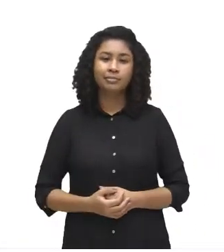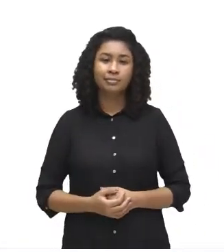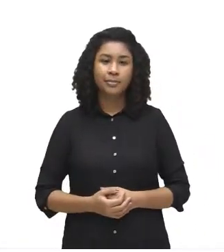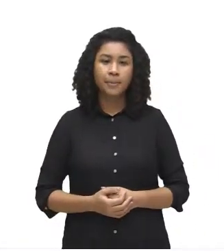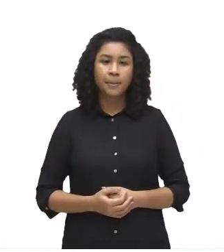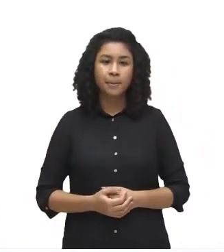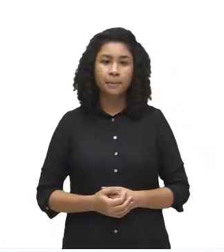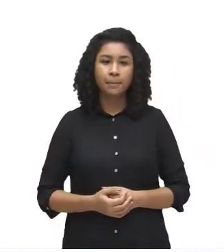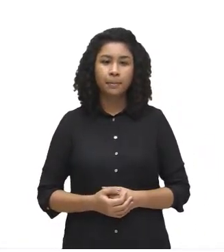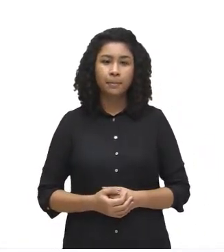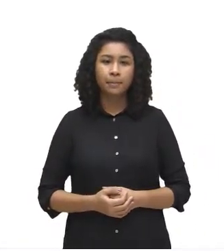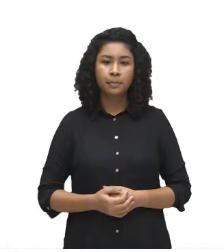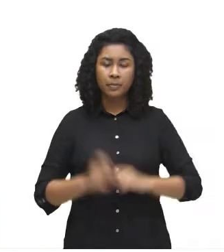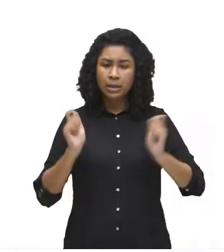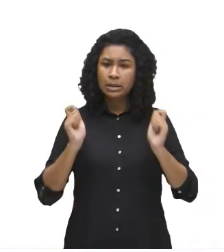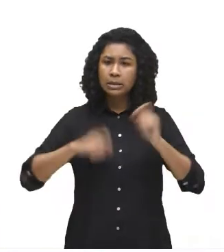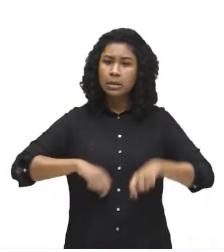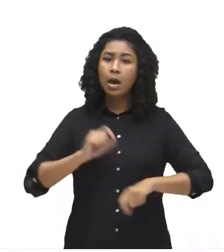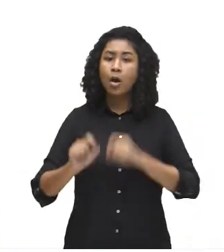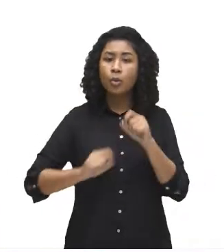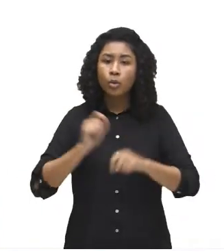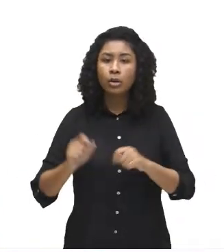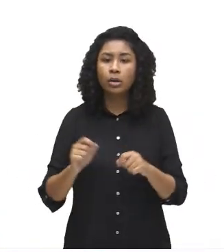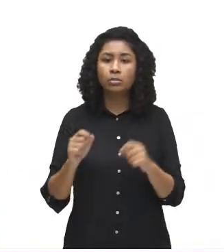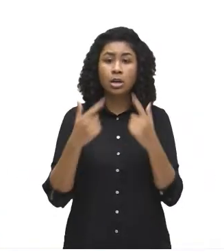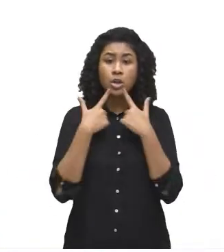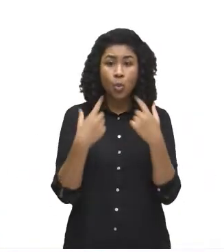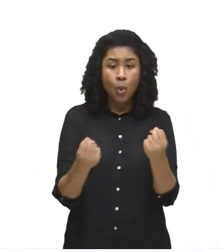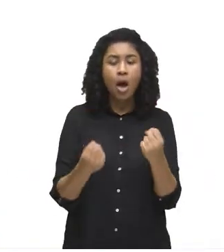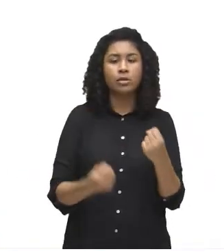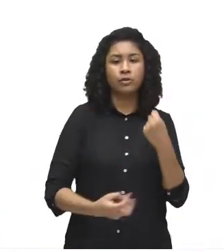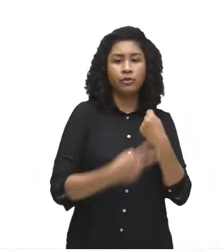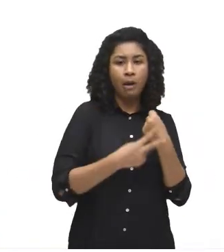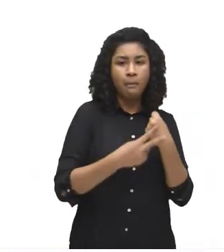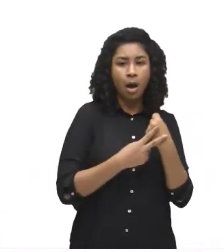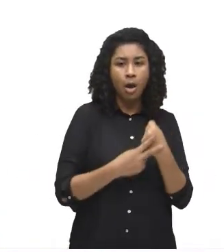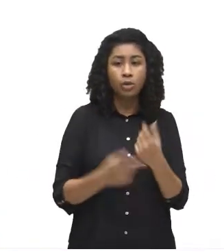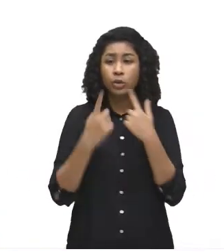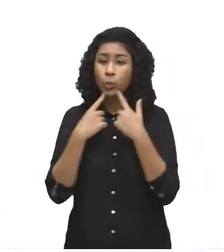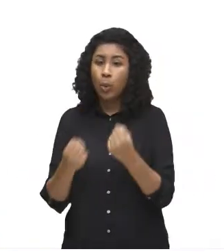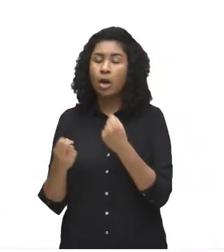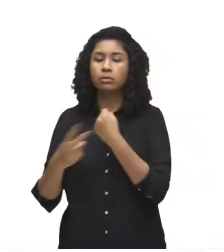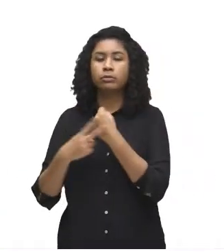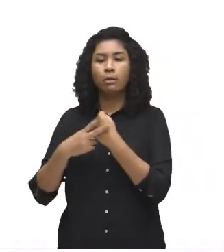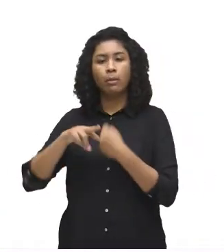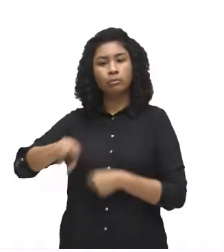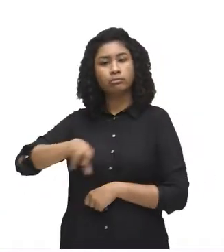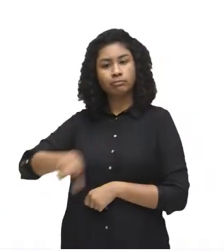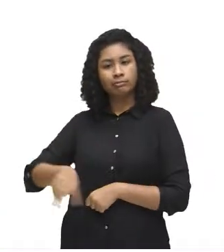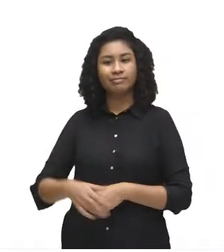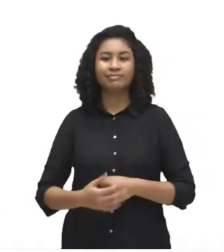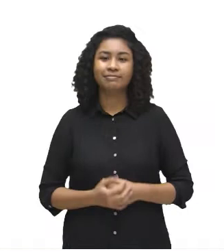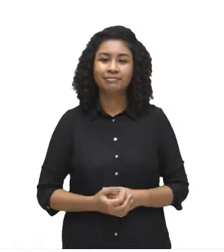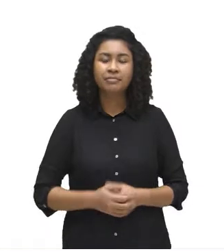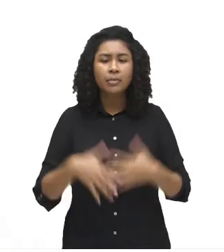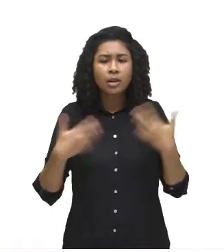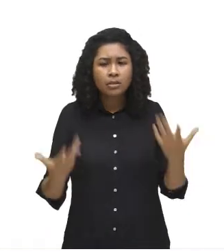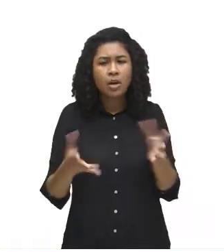E ainda podemos empregar as linguagens não verbal e verbal ao mesmo tempo. Então, você lá no